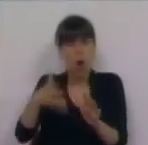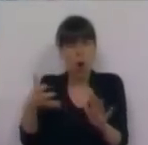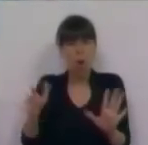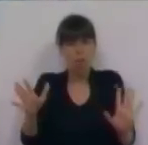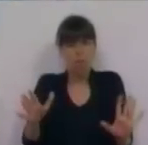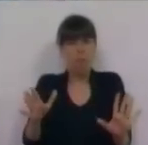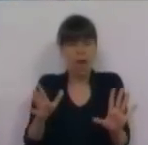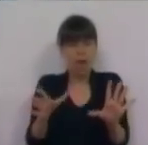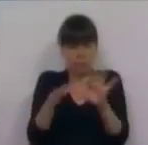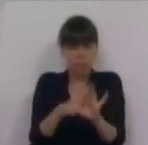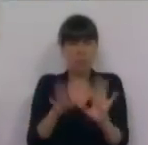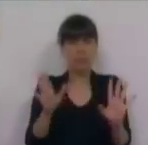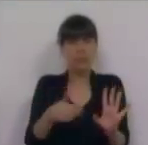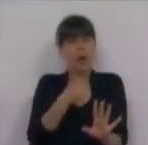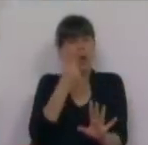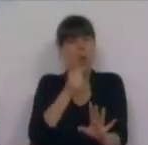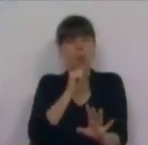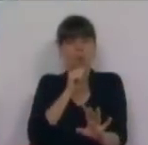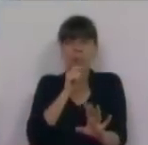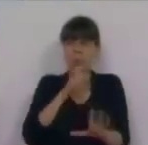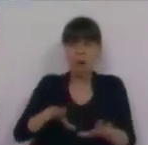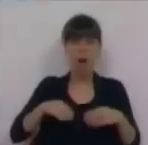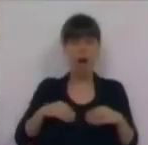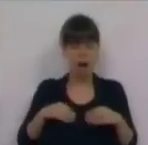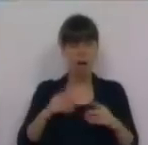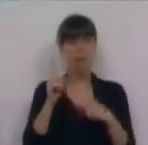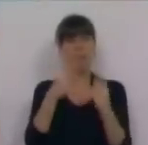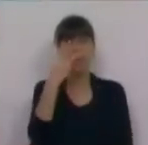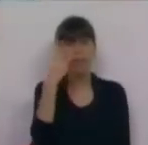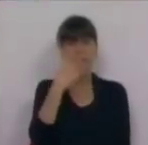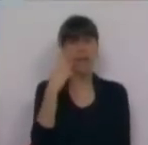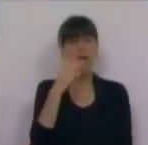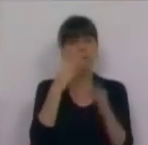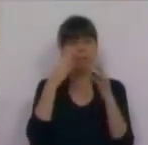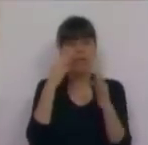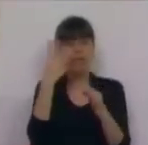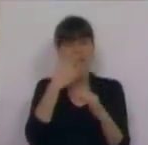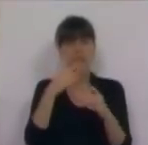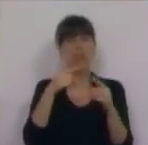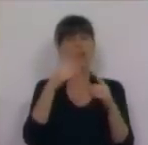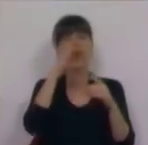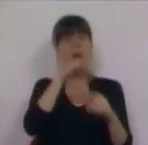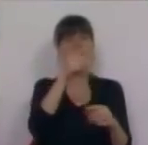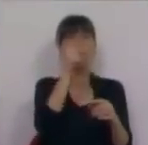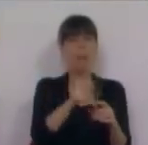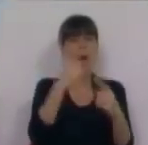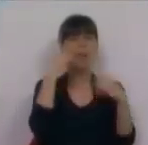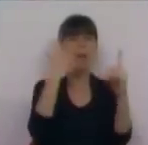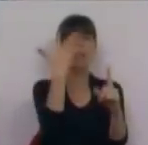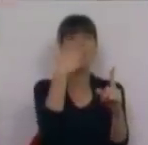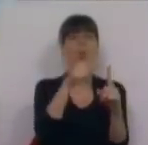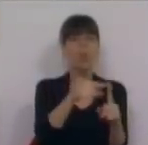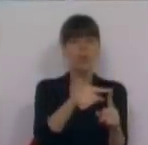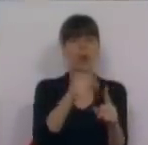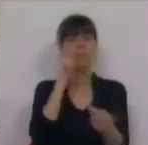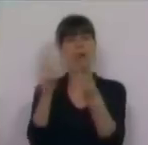ele próprio na sua regulação? Como é que podemos aceitar que depois de 3 dias úteis a par pública tenha